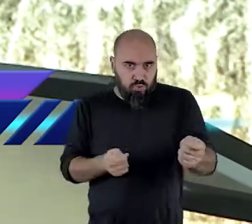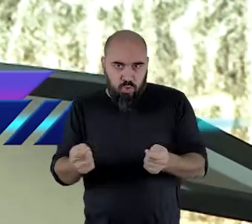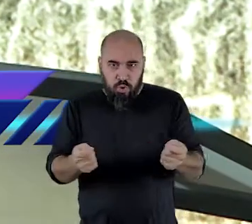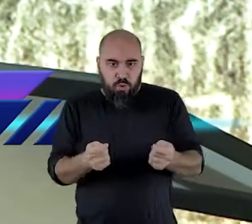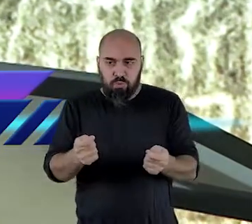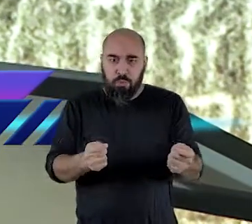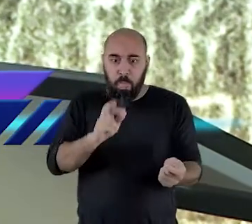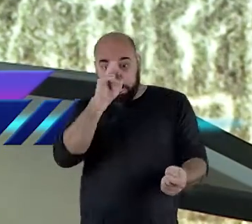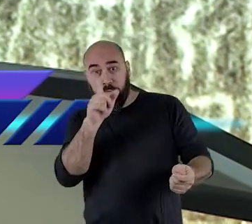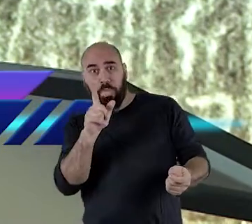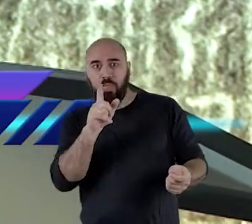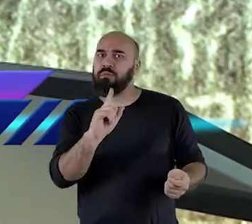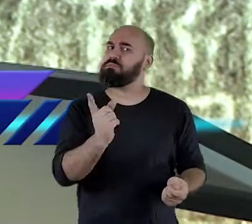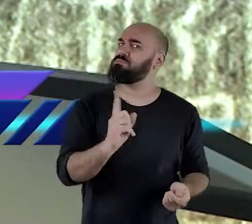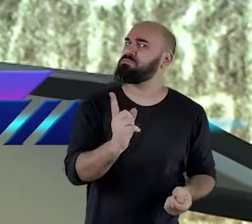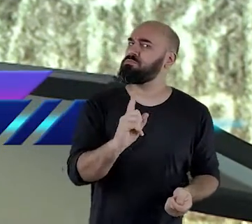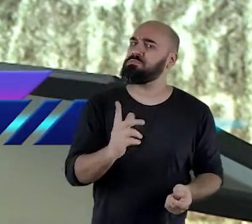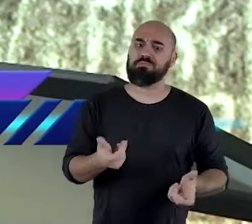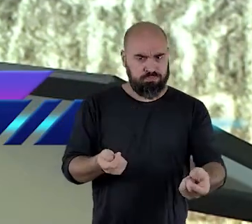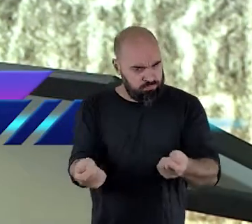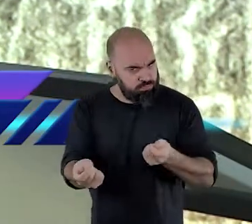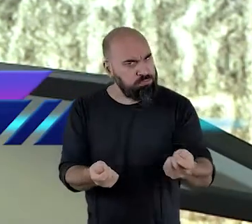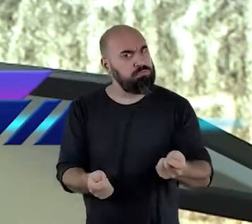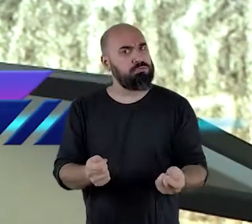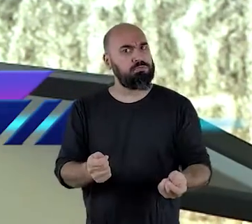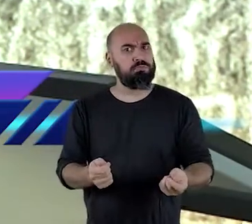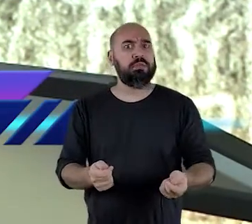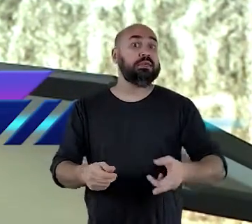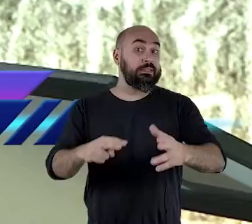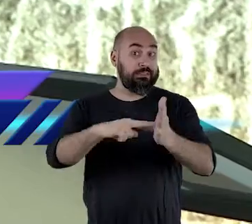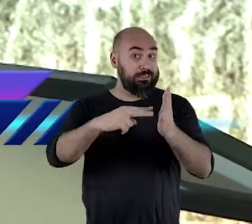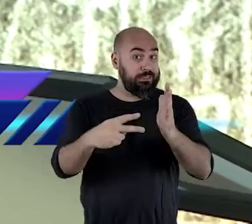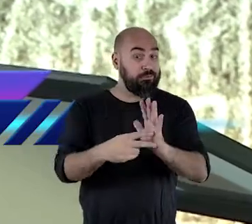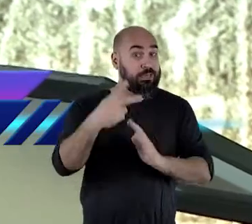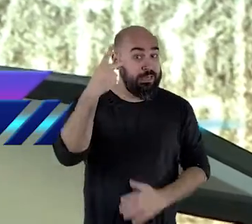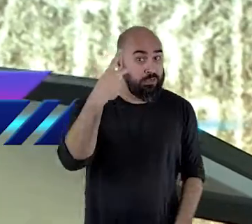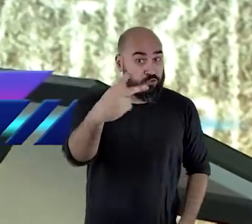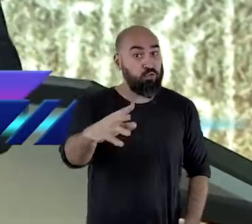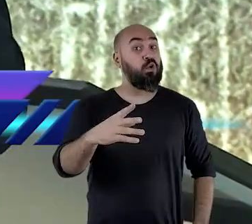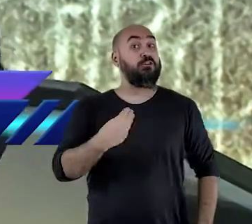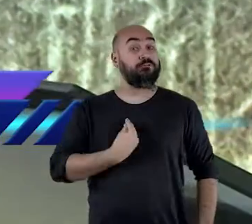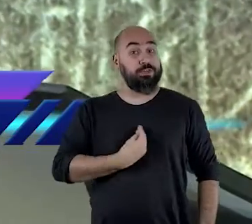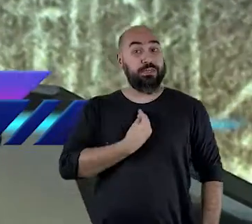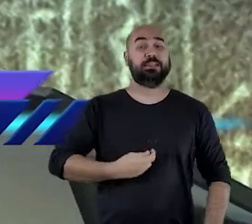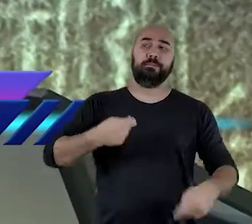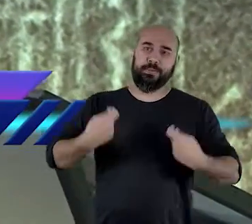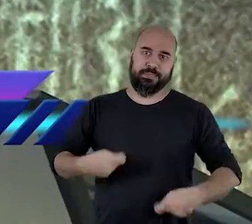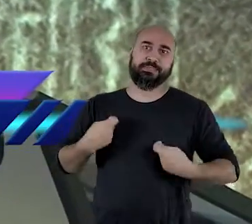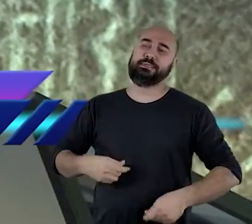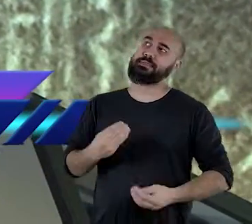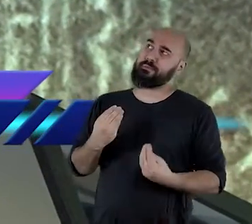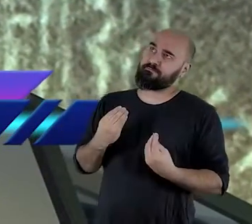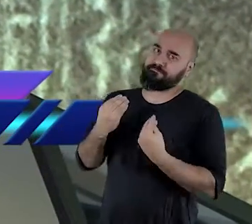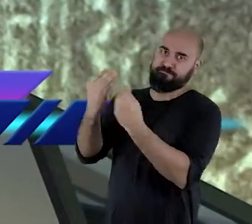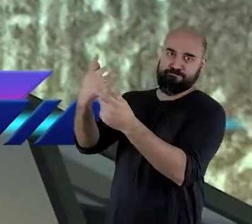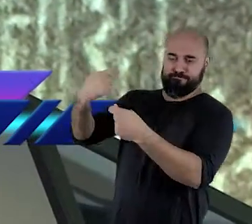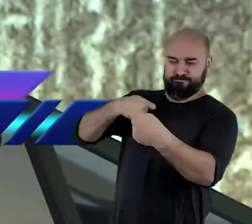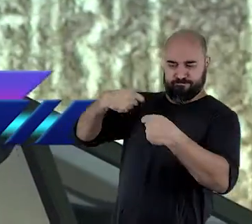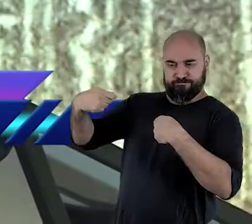Deus, isso significa que a sua vida também precisa estar no controle do Senhor.